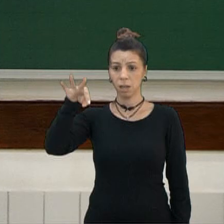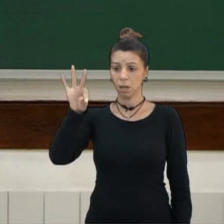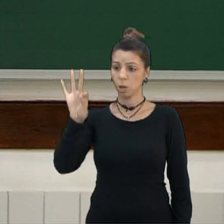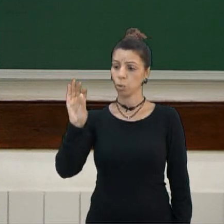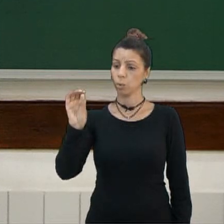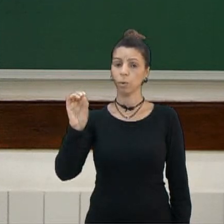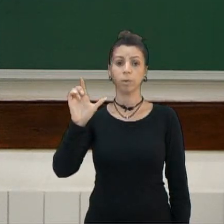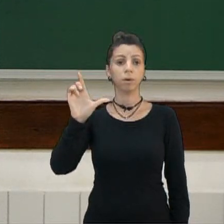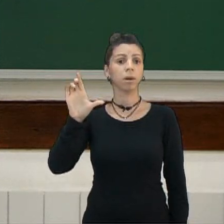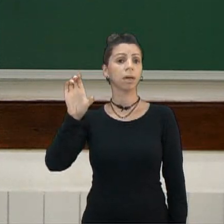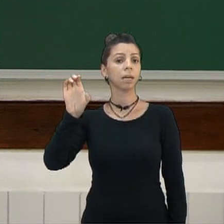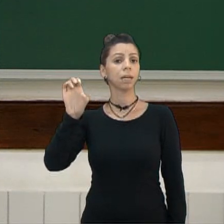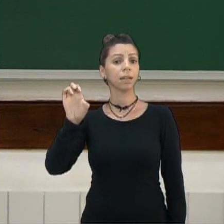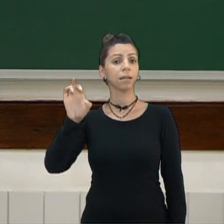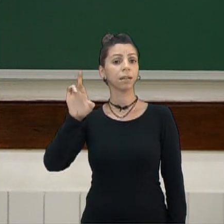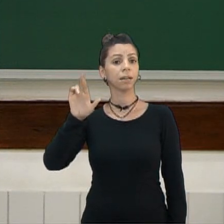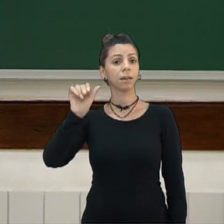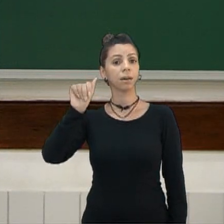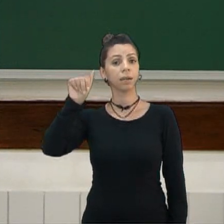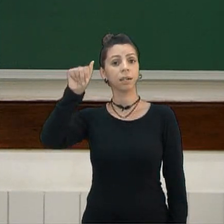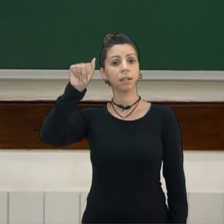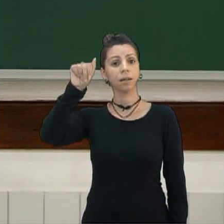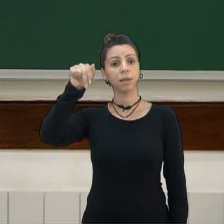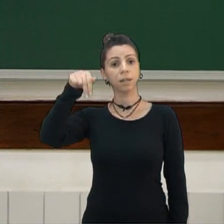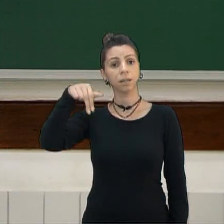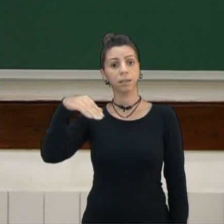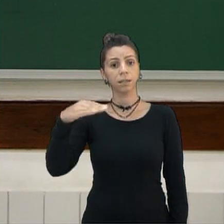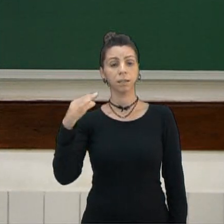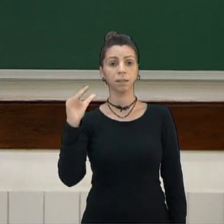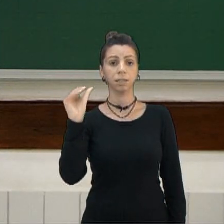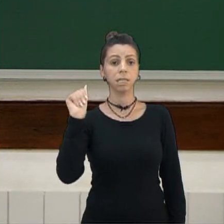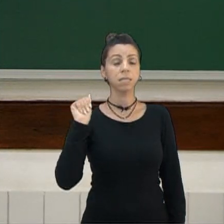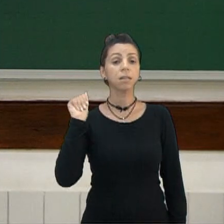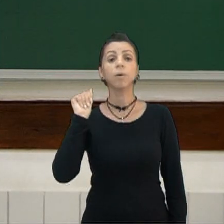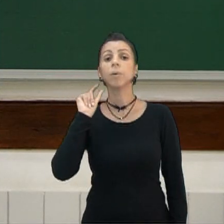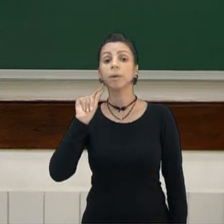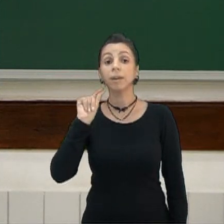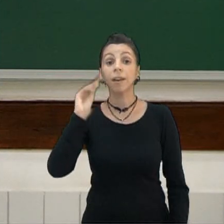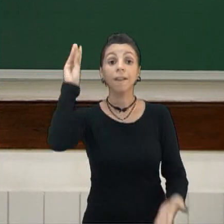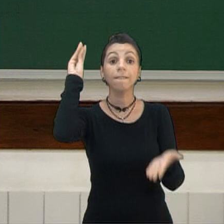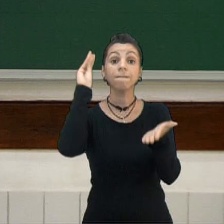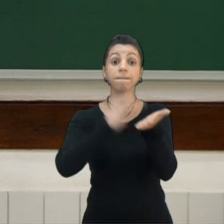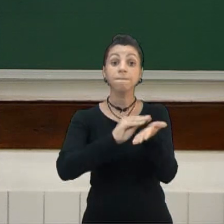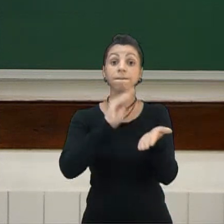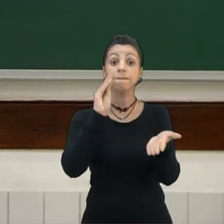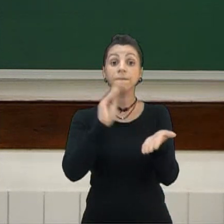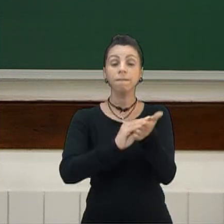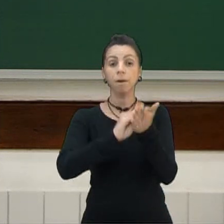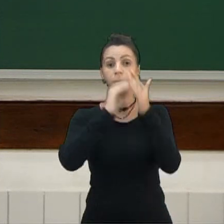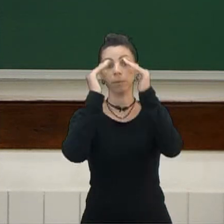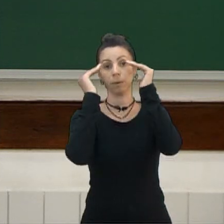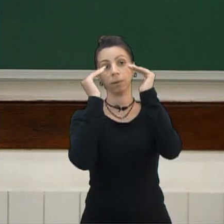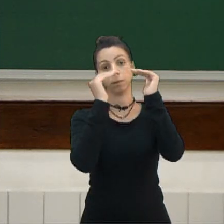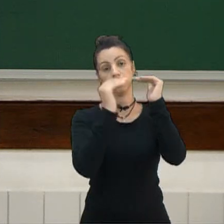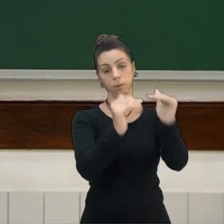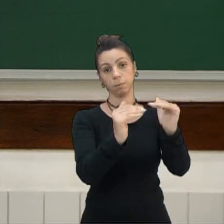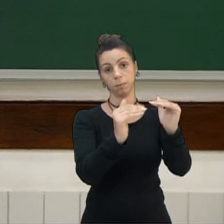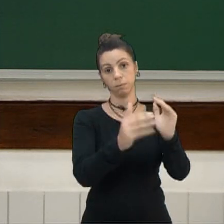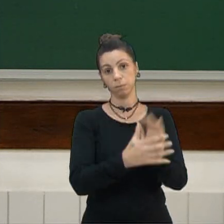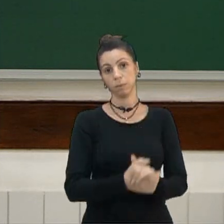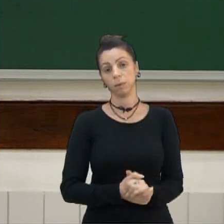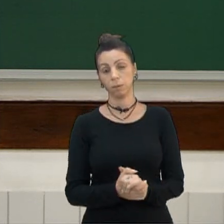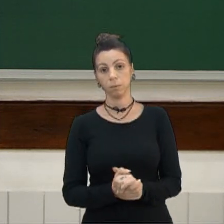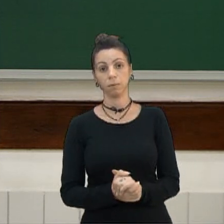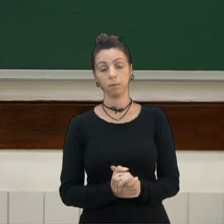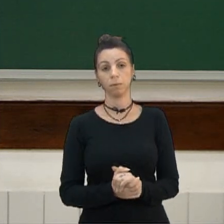é desrespeito. Tá? Isso é o significado da palavra intolerância. Então, ela não vai gerar respeito às